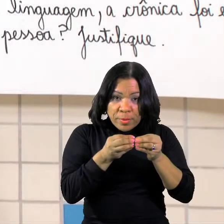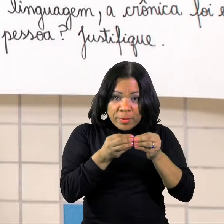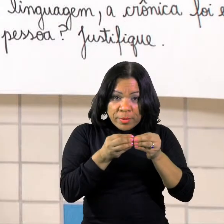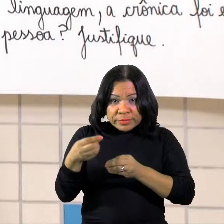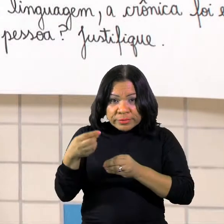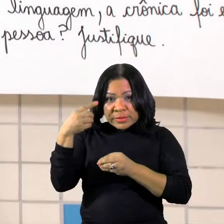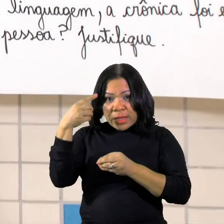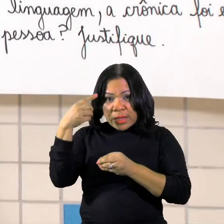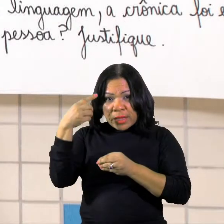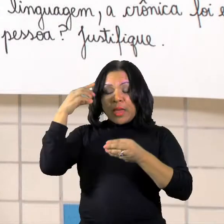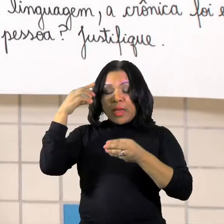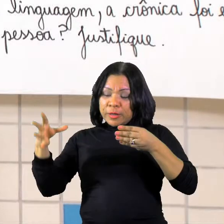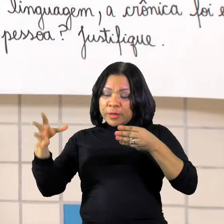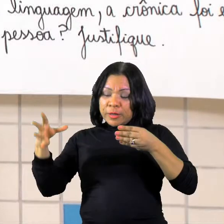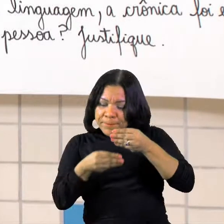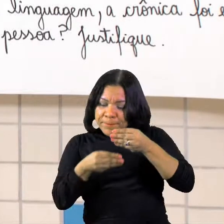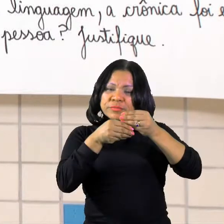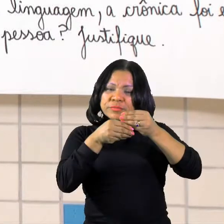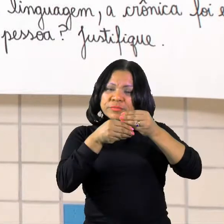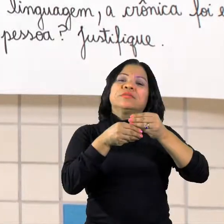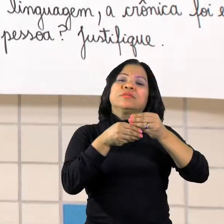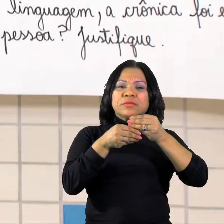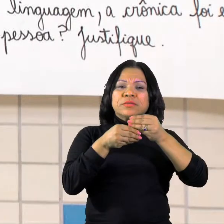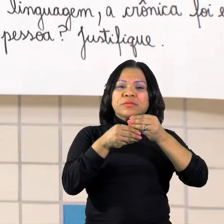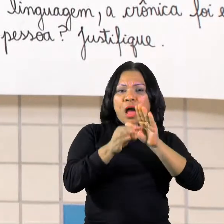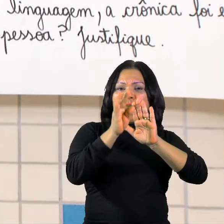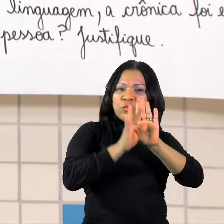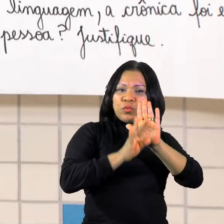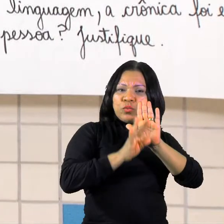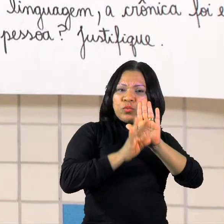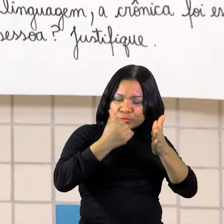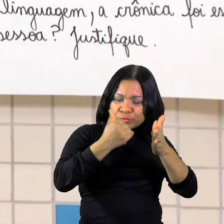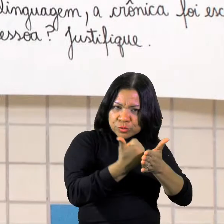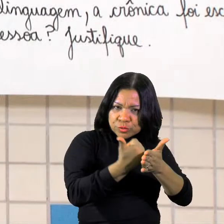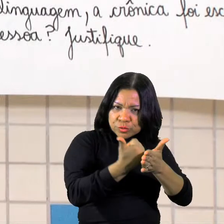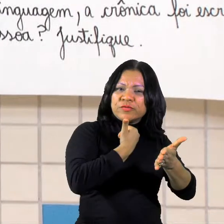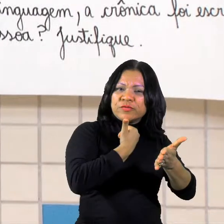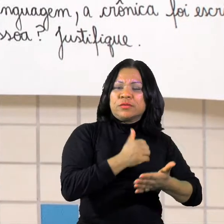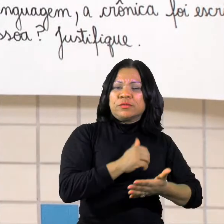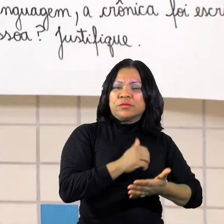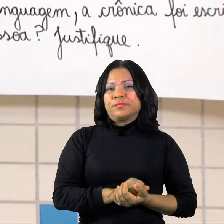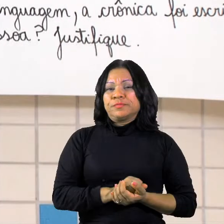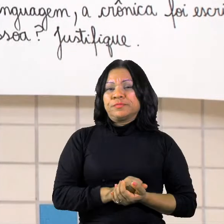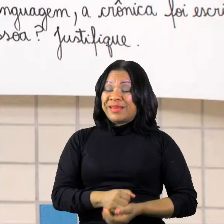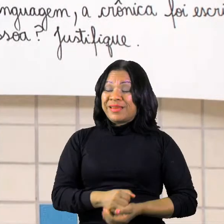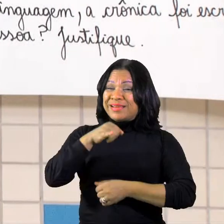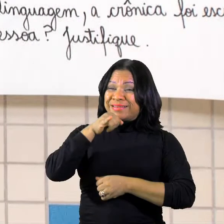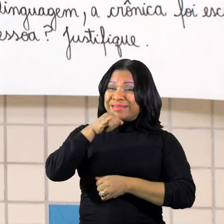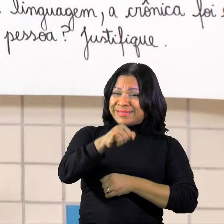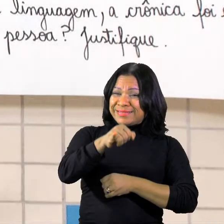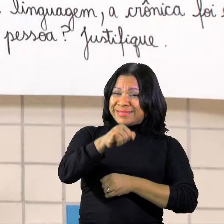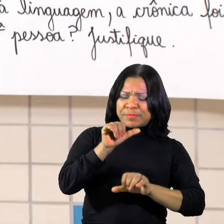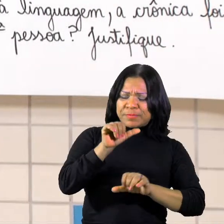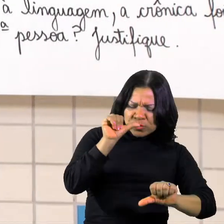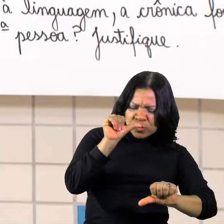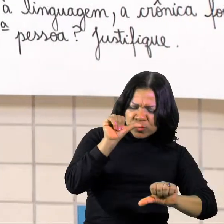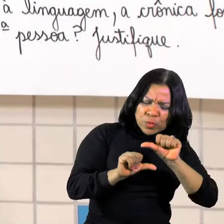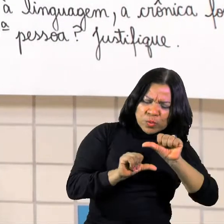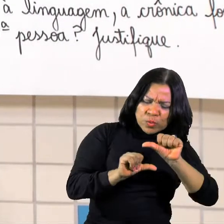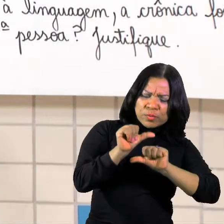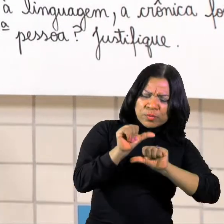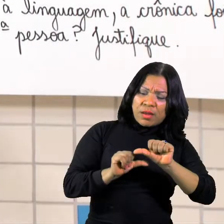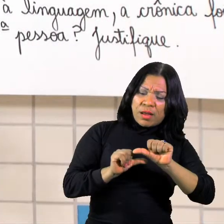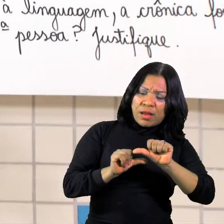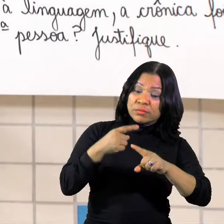pensar naquilo que o texto está te falando. Quando ele diz que as coisas estão tão mudadas, é porque dificilmente você